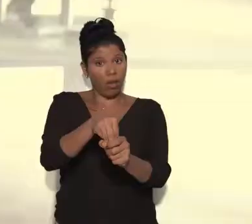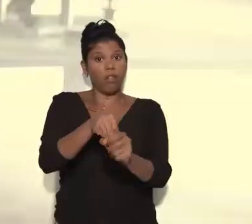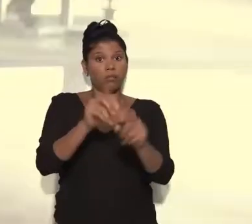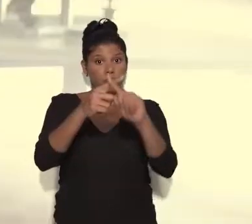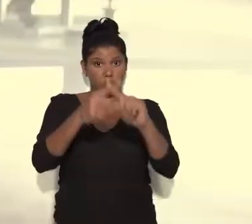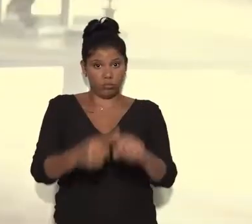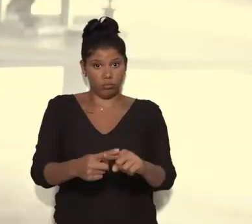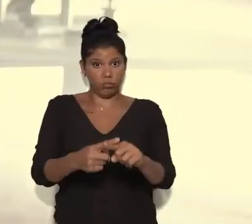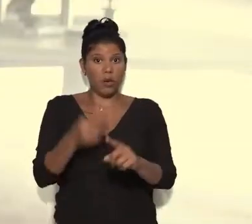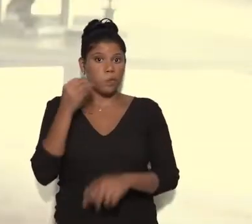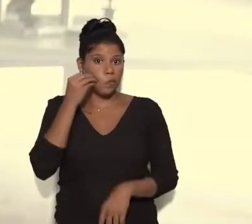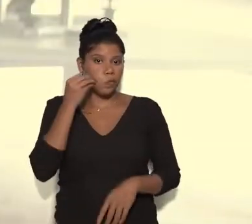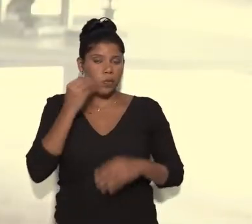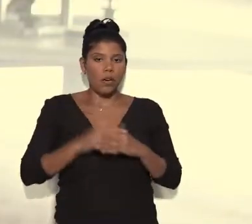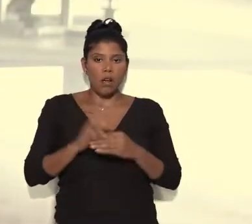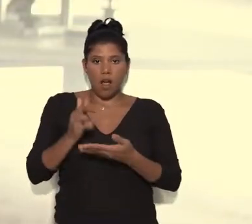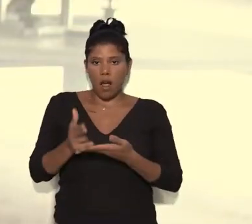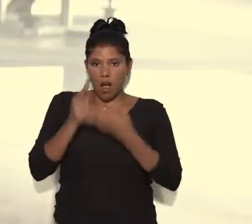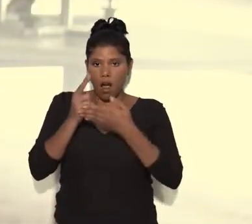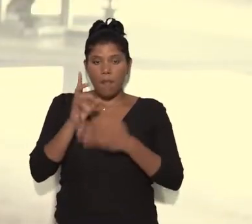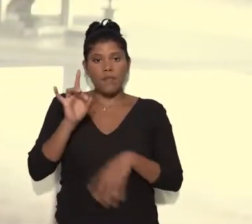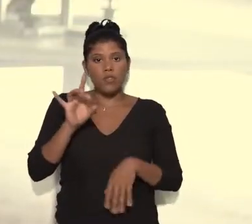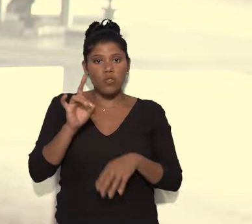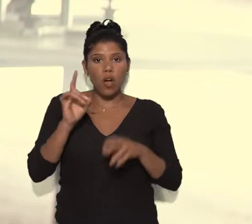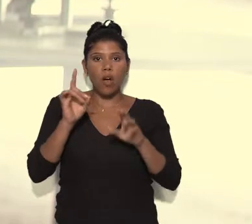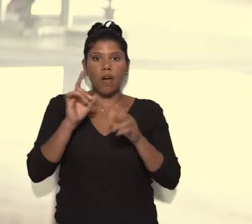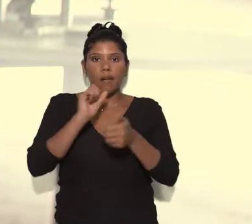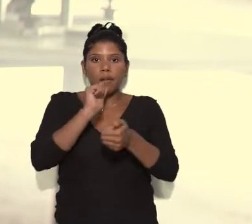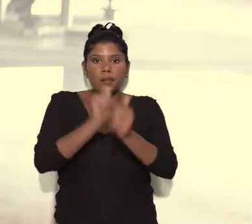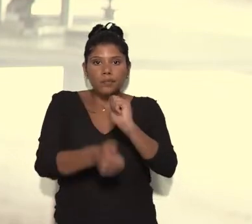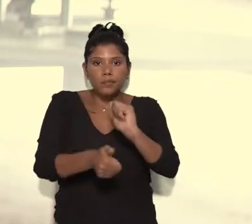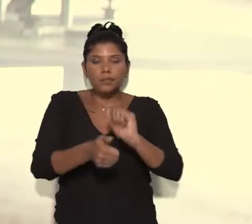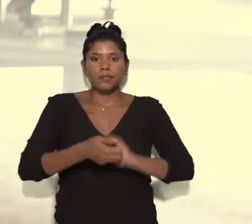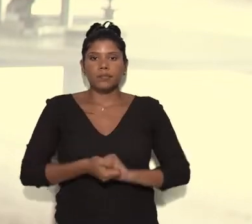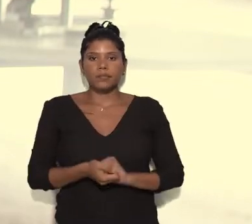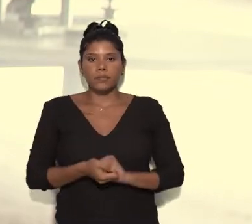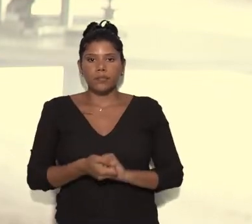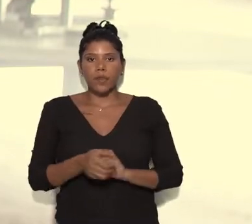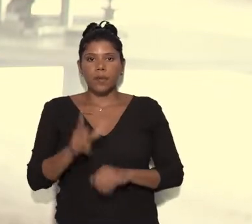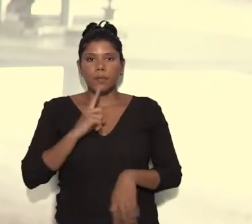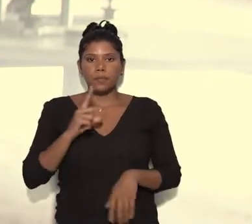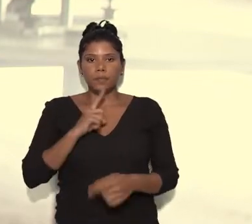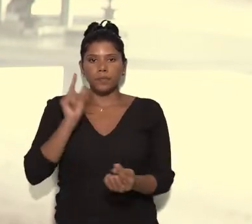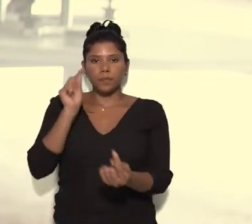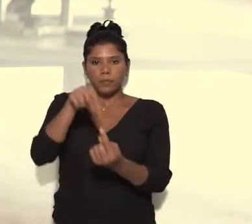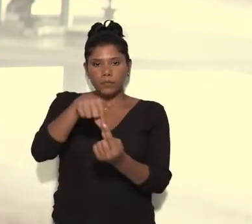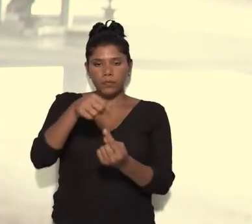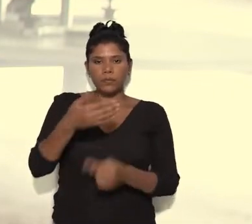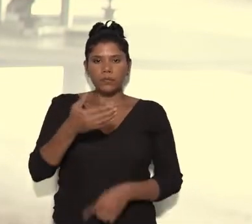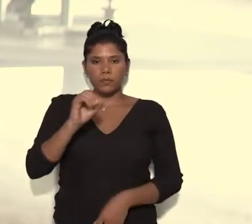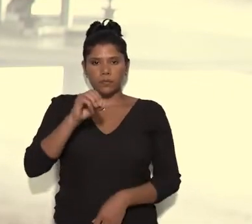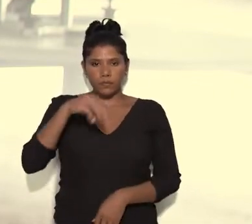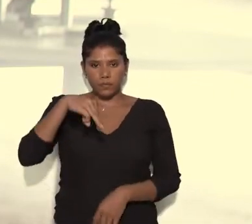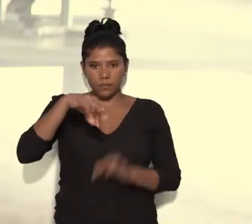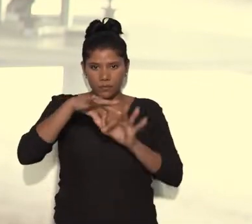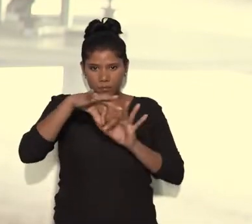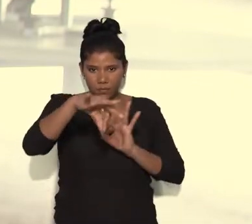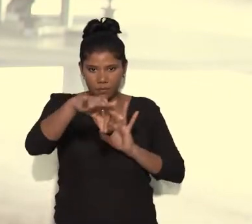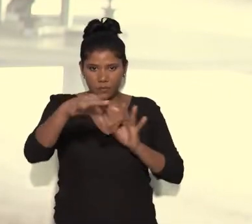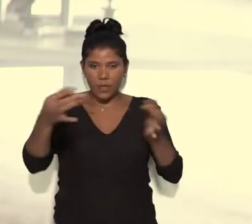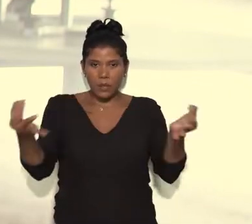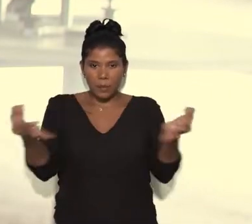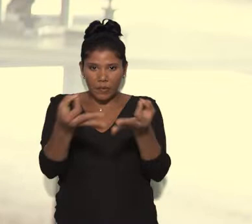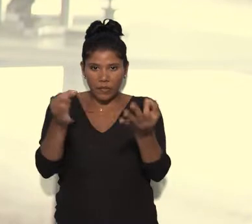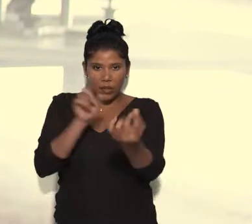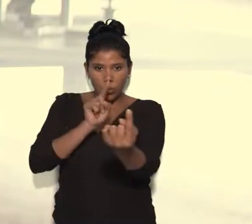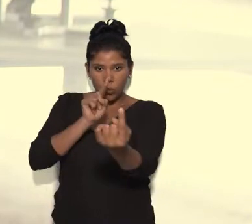arma, ela é usada num contexto aqui esportivo, de tiro esportivo, né? De visar acertar o 10, o 10X, que é o tiro perfeito. E